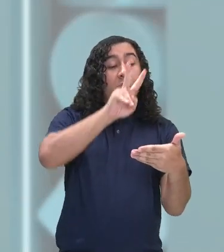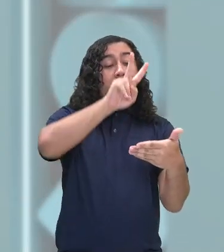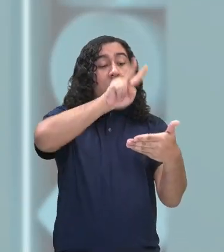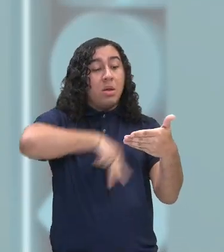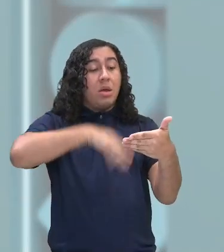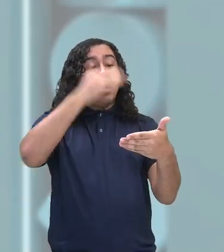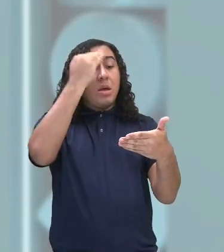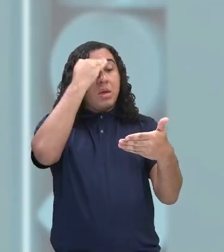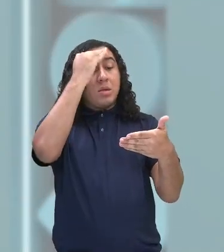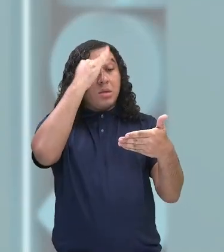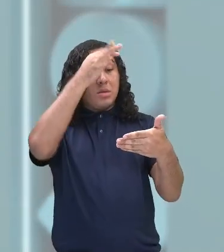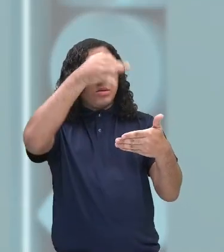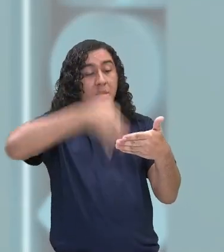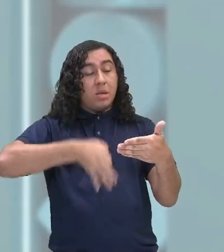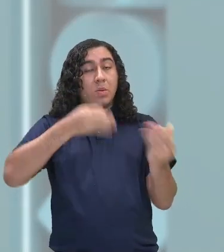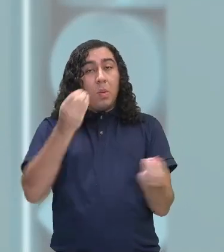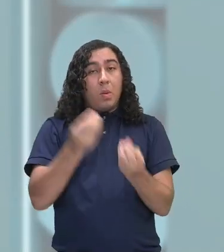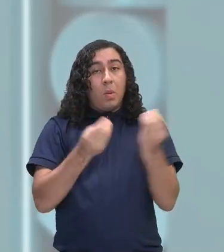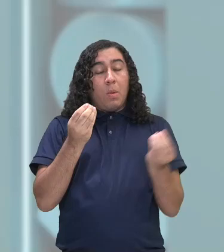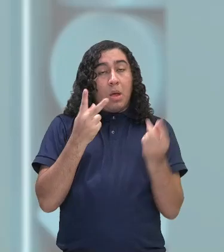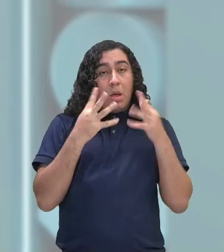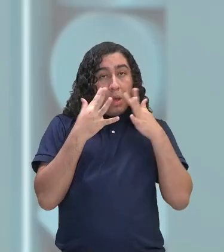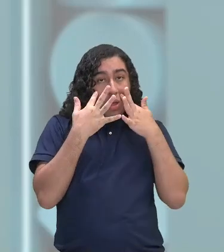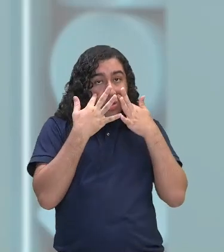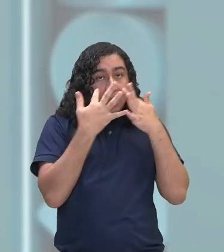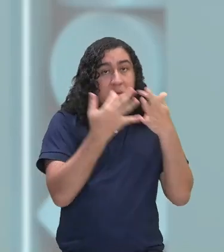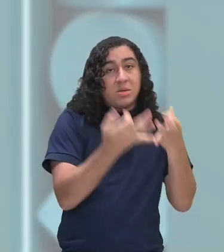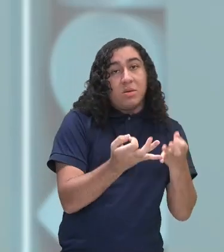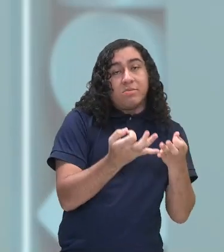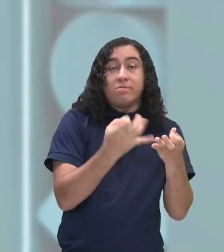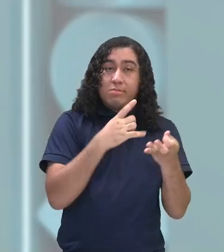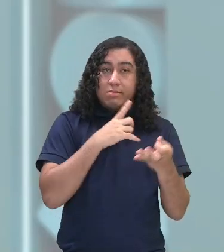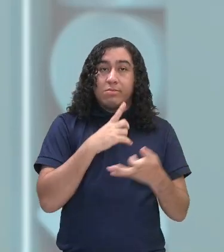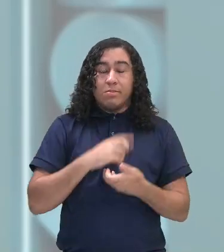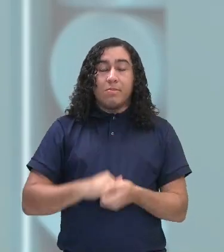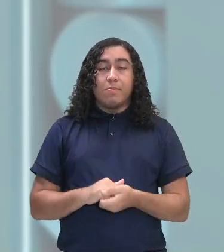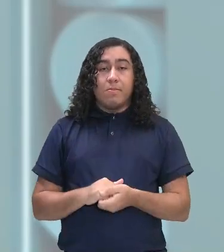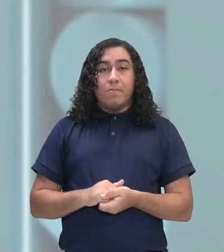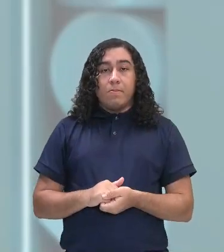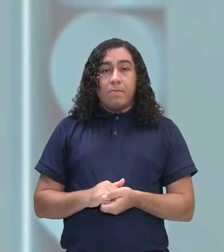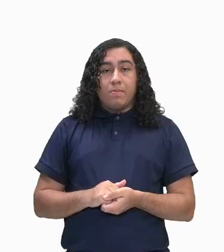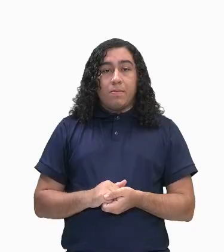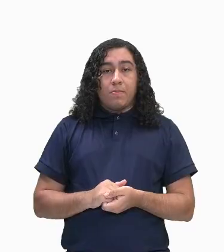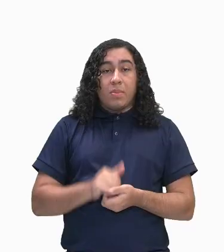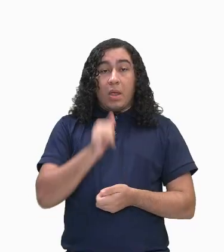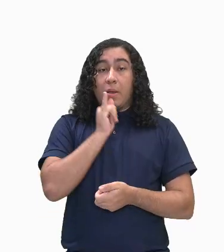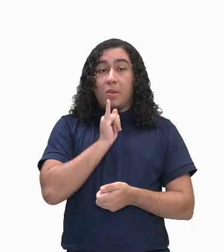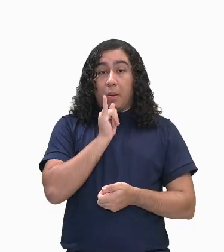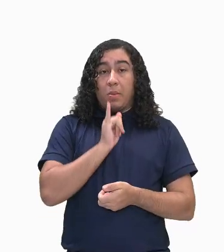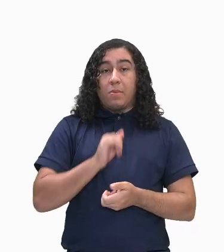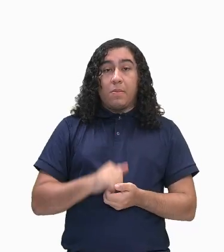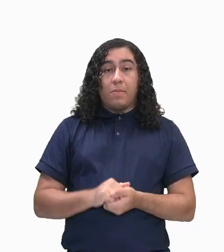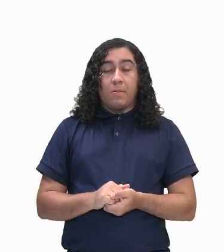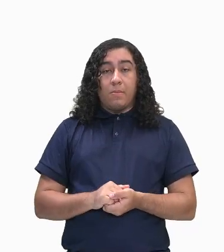prender a atenção do leitor, para seduzir o leitor, certo? Vamos ver um exemplo.